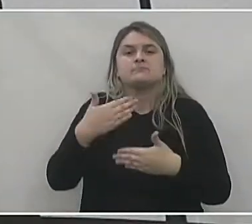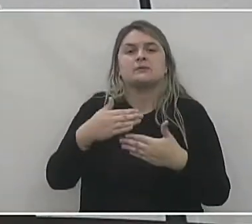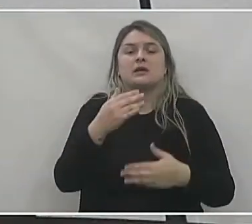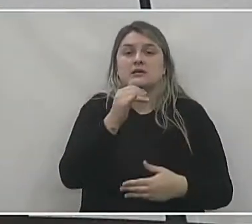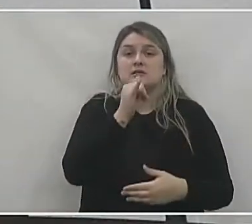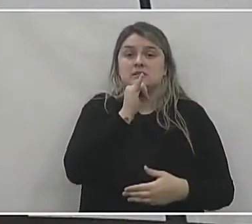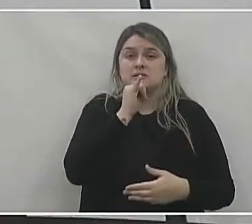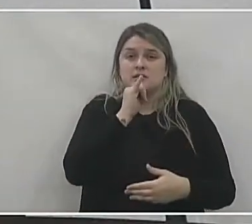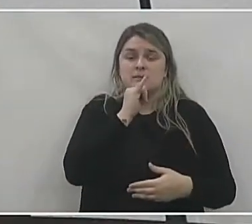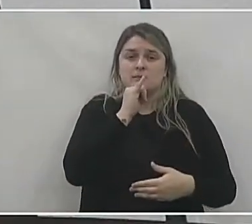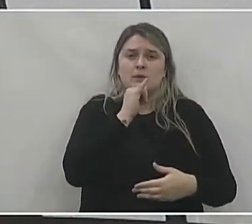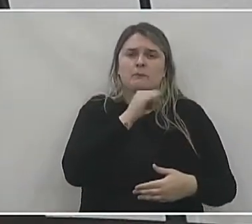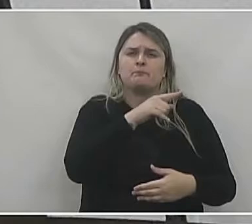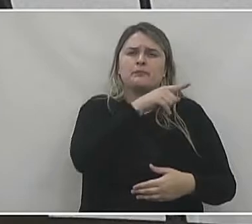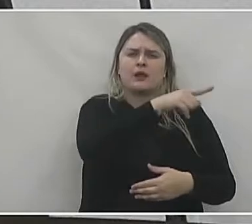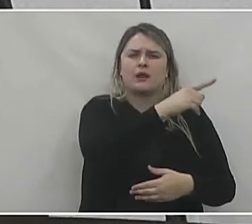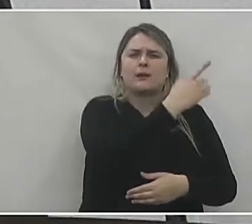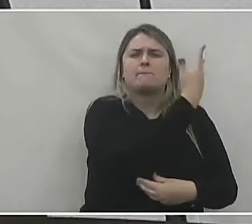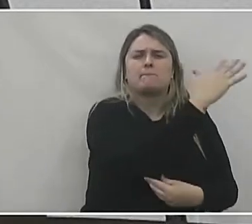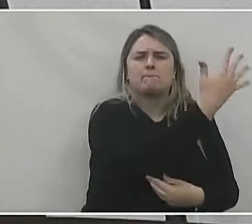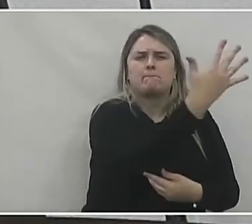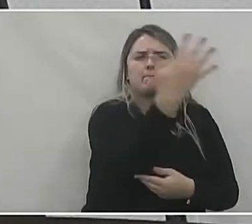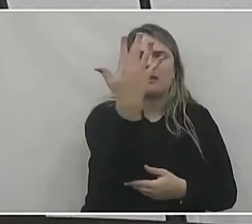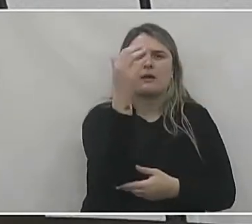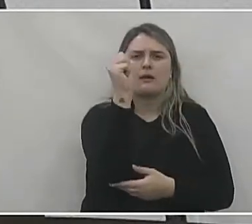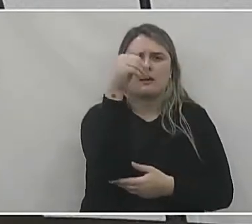Por exemplo, o parque ambiental.